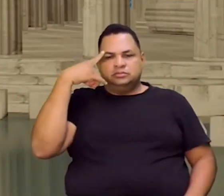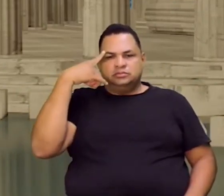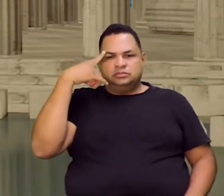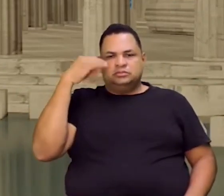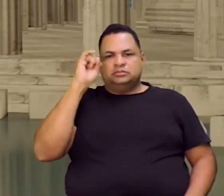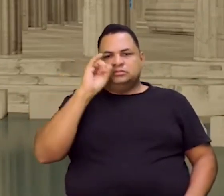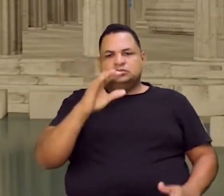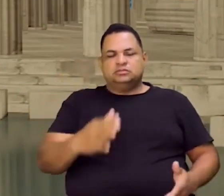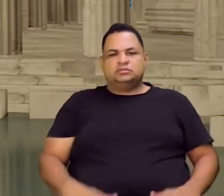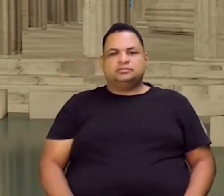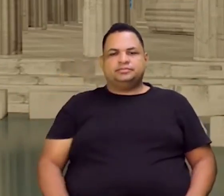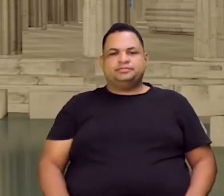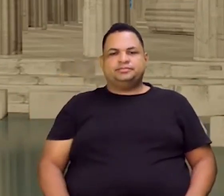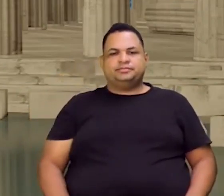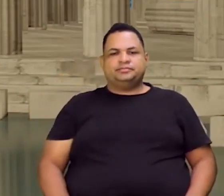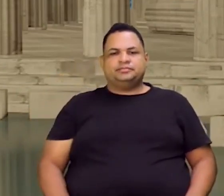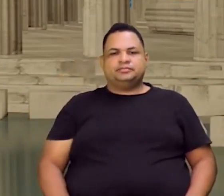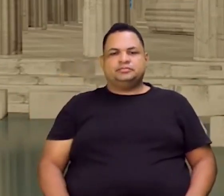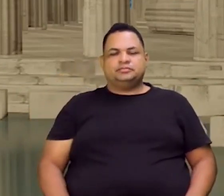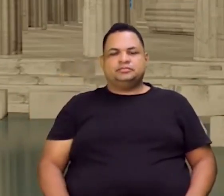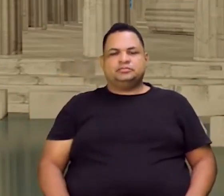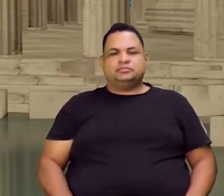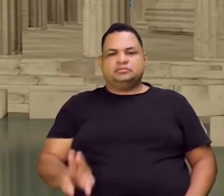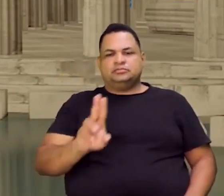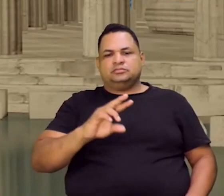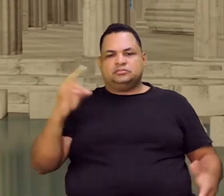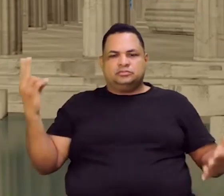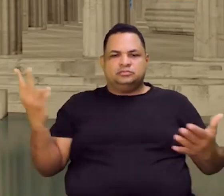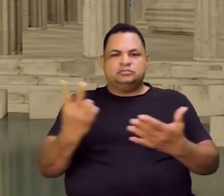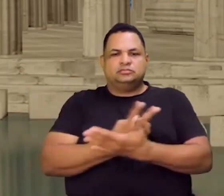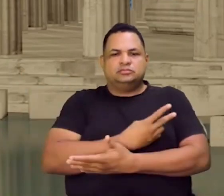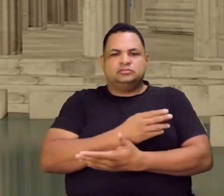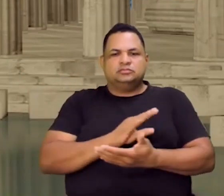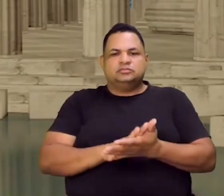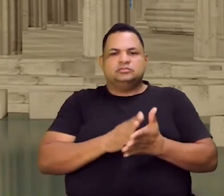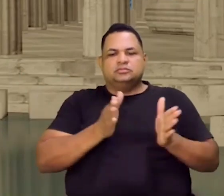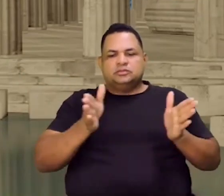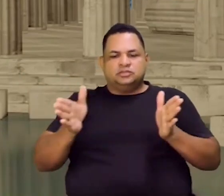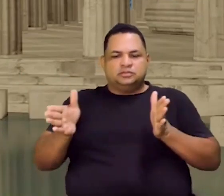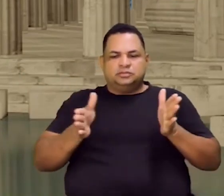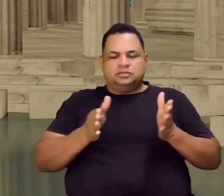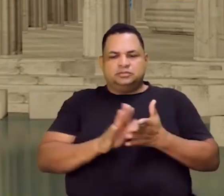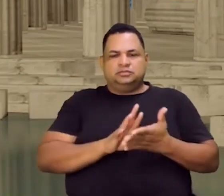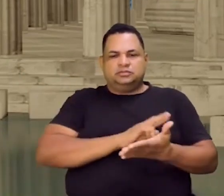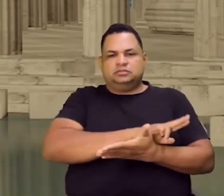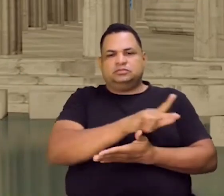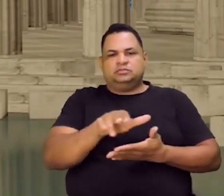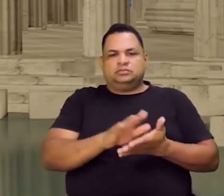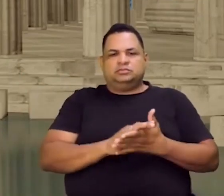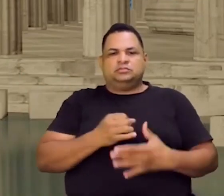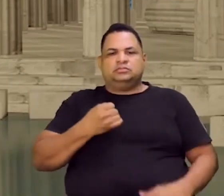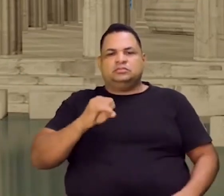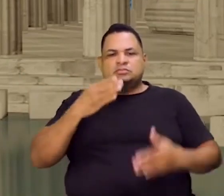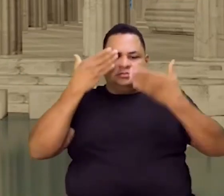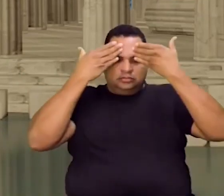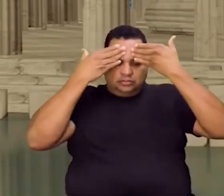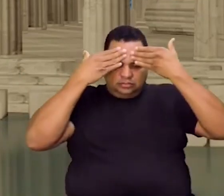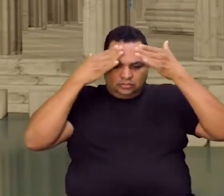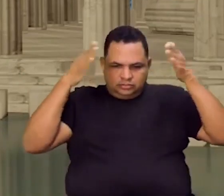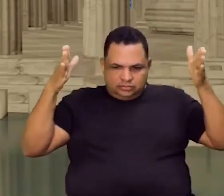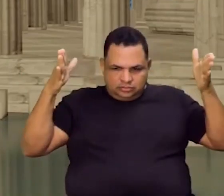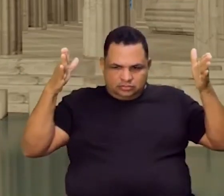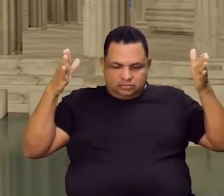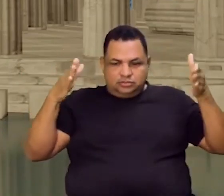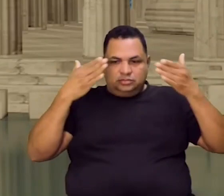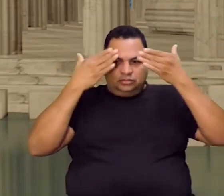né? Considerado pelos acontecimentos de ambos os períodos, ok? Se iluminou a mente,